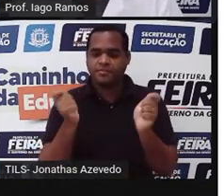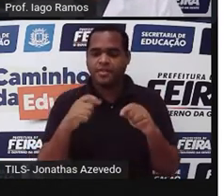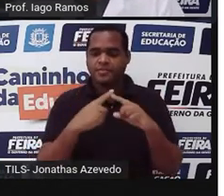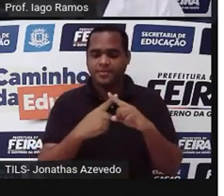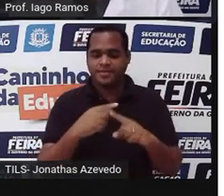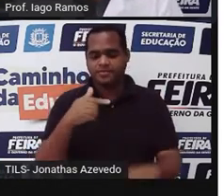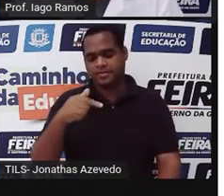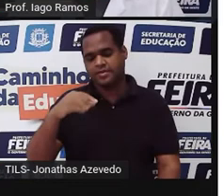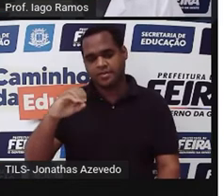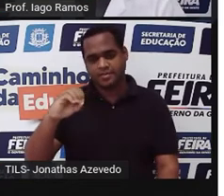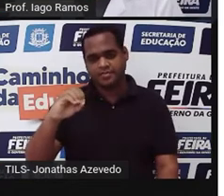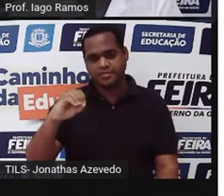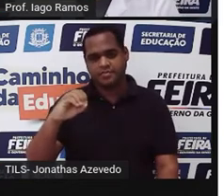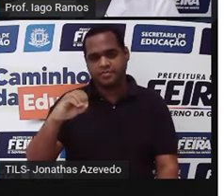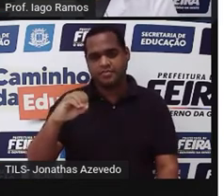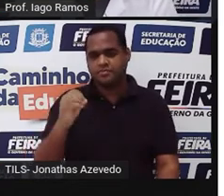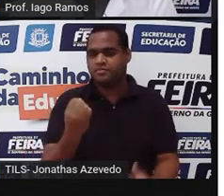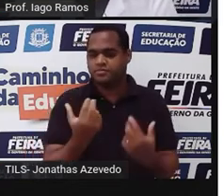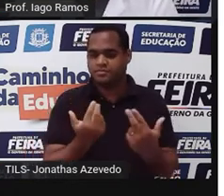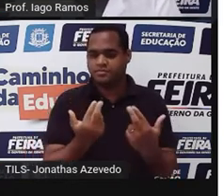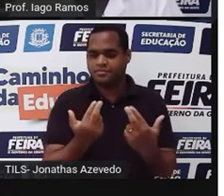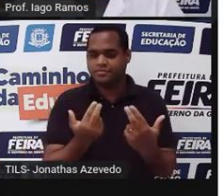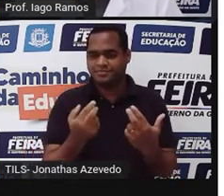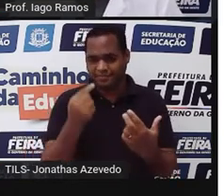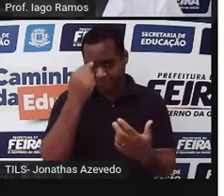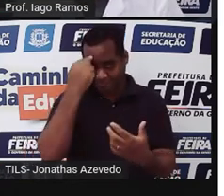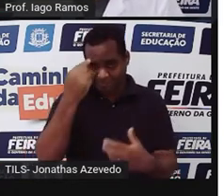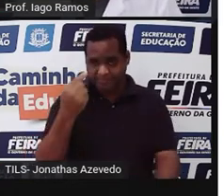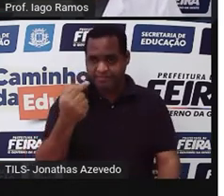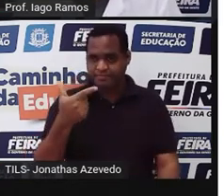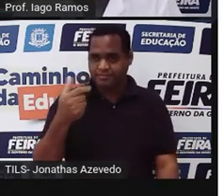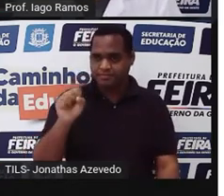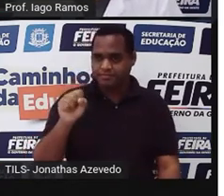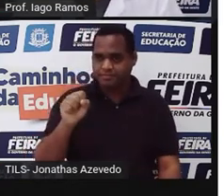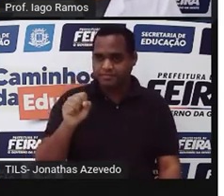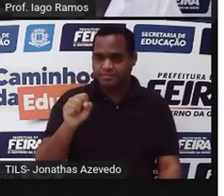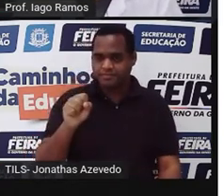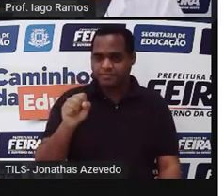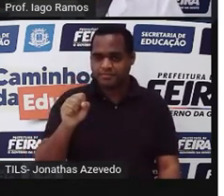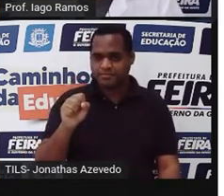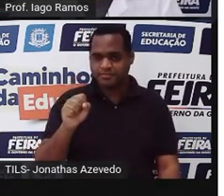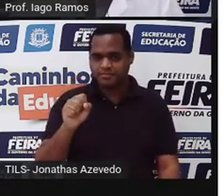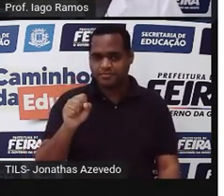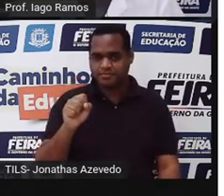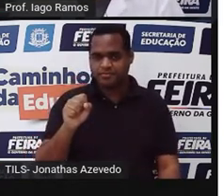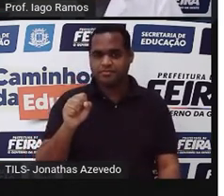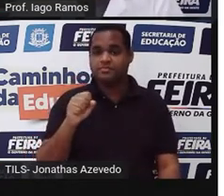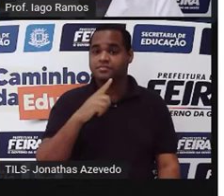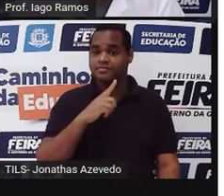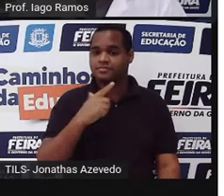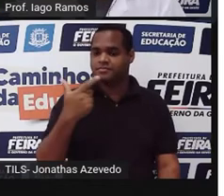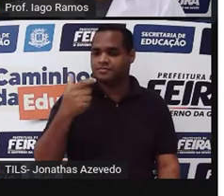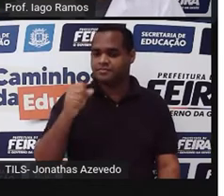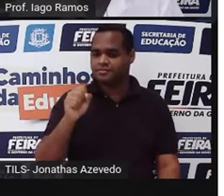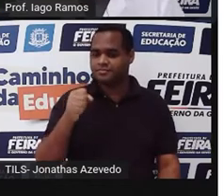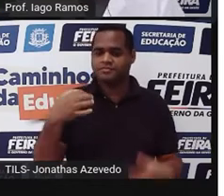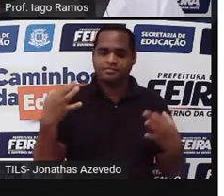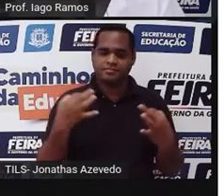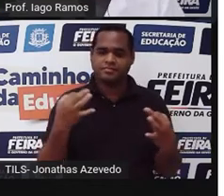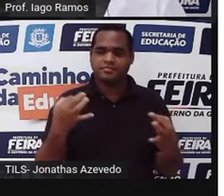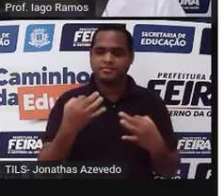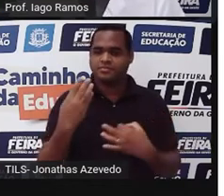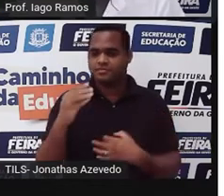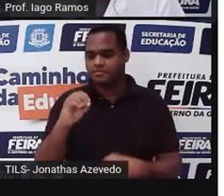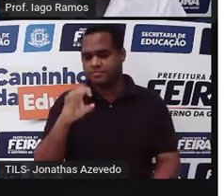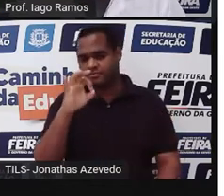por 70 deu igual o 28 perfeito perfeito a quarenta por